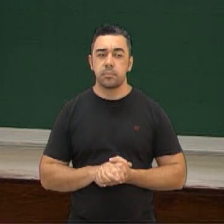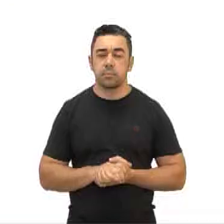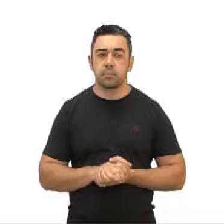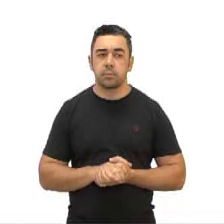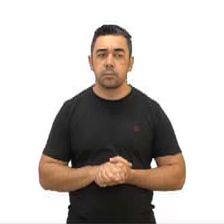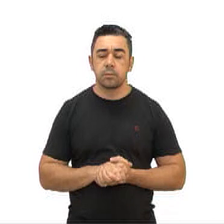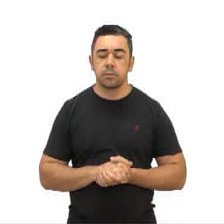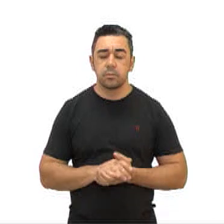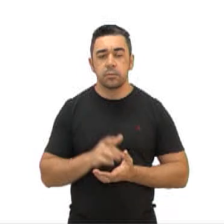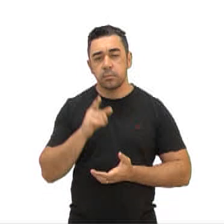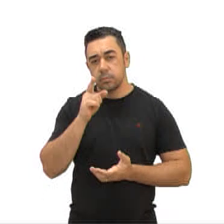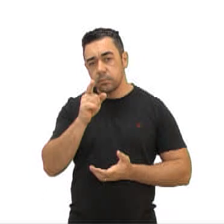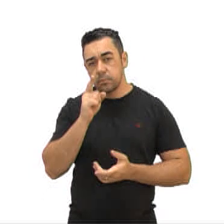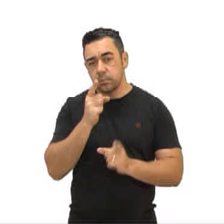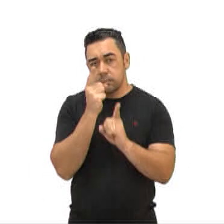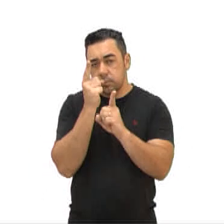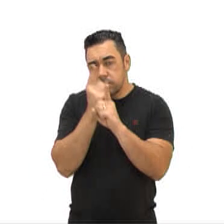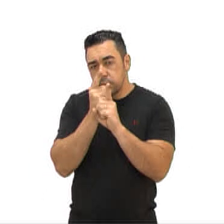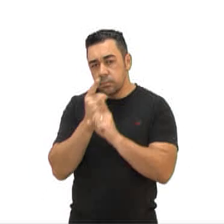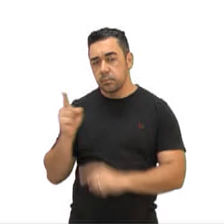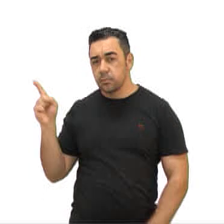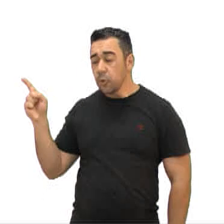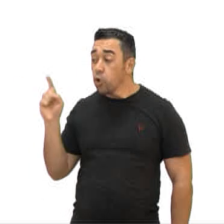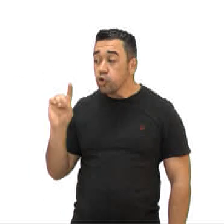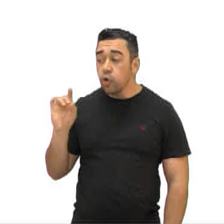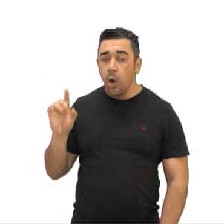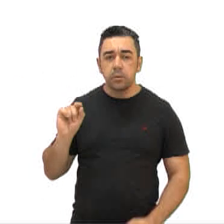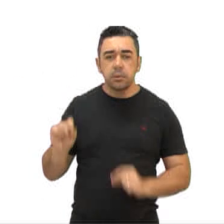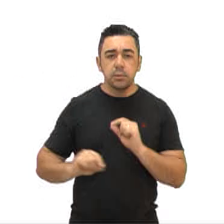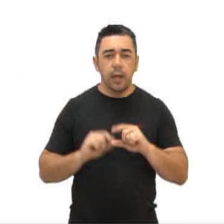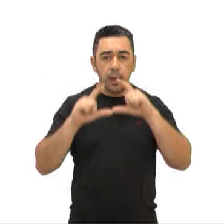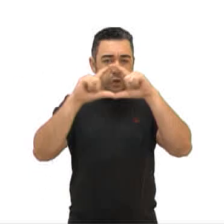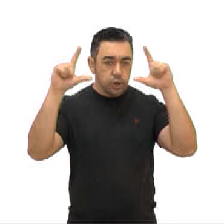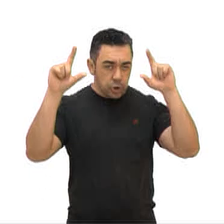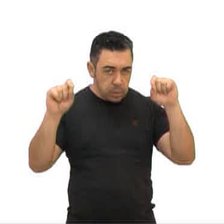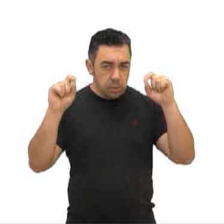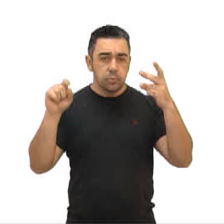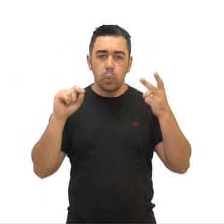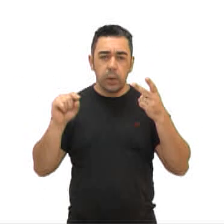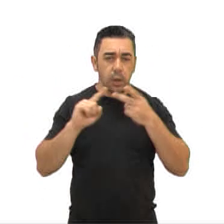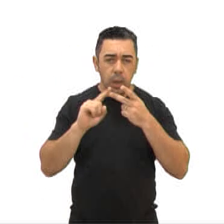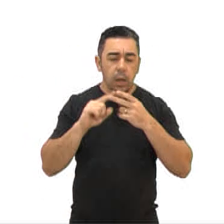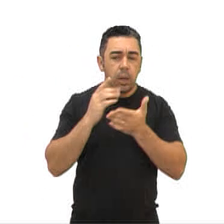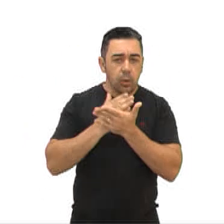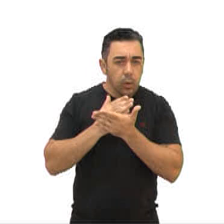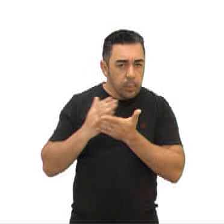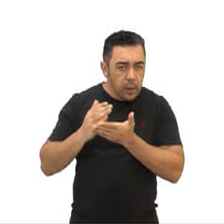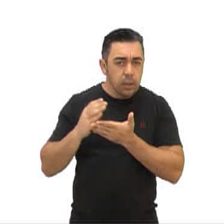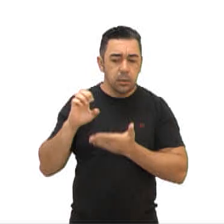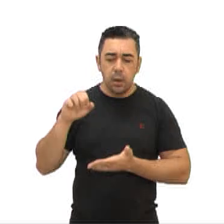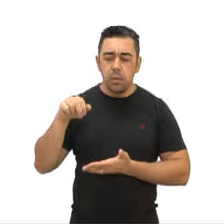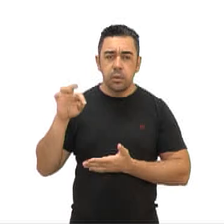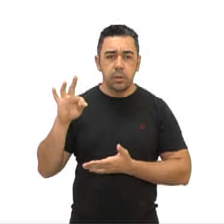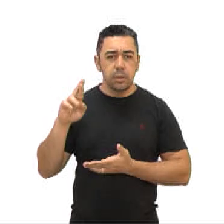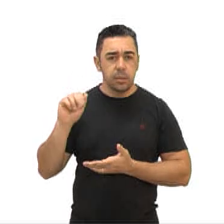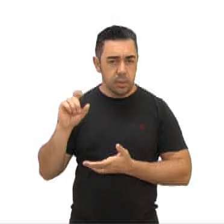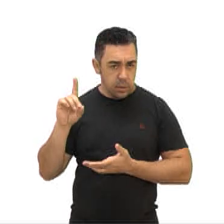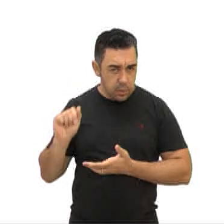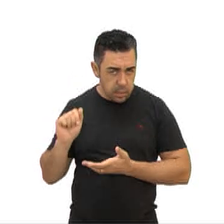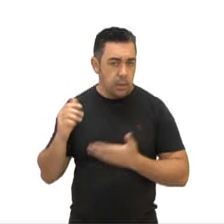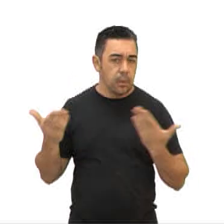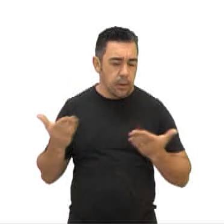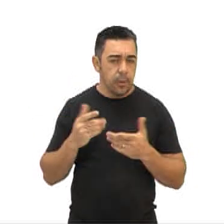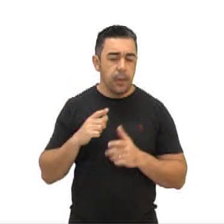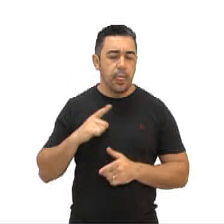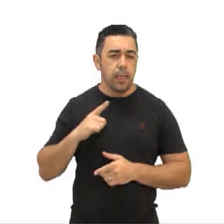você precisa localizar apenas, tá? O que é titular, o que é entrada. Aqui, nessa parte aqui,